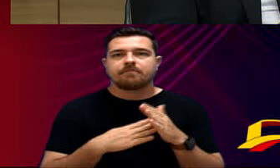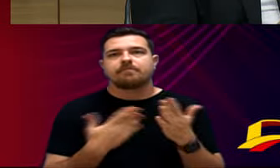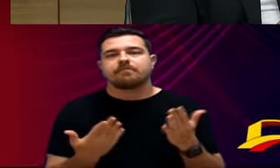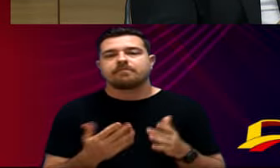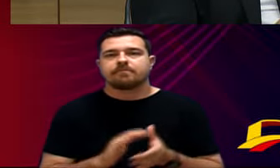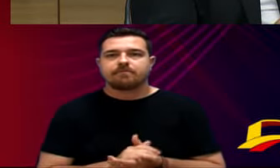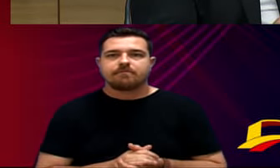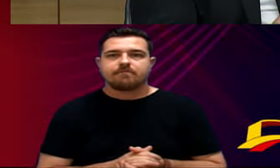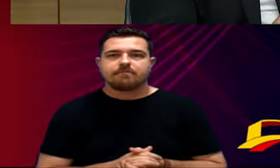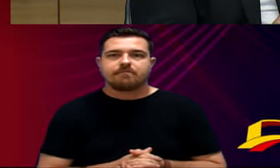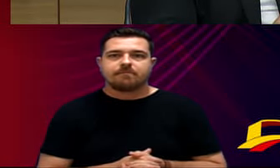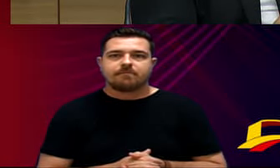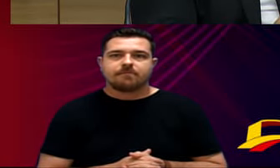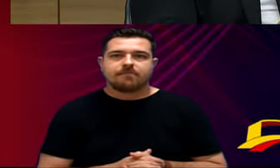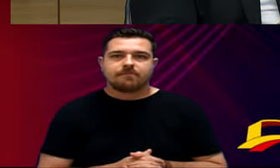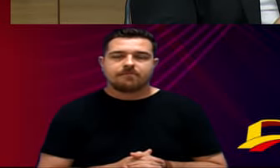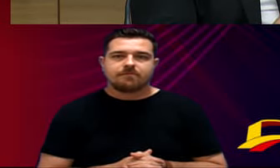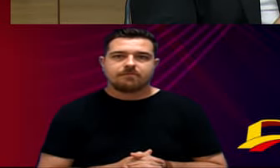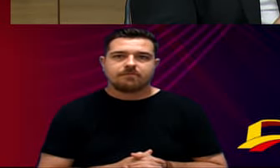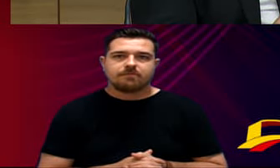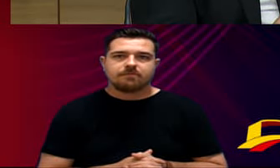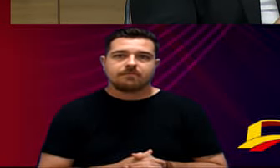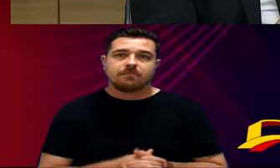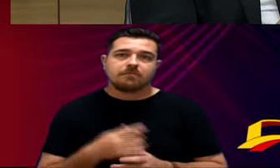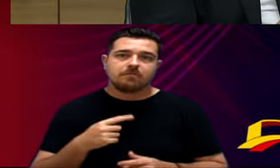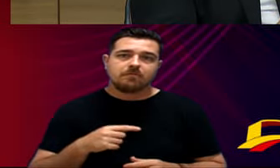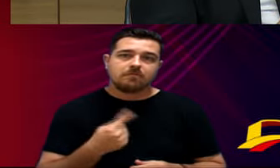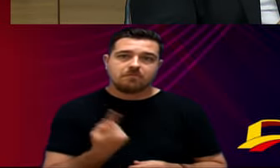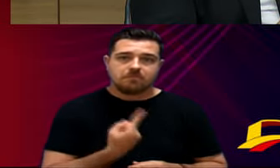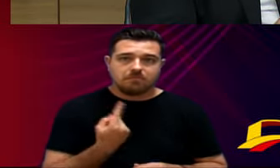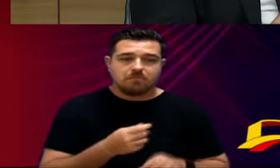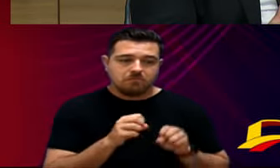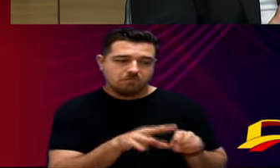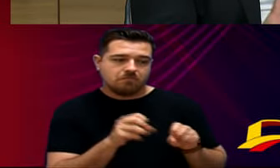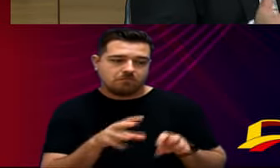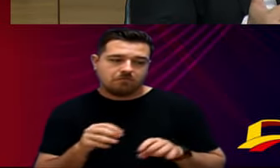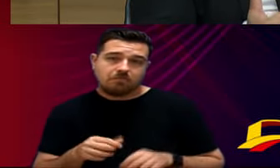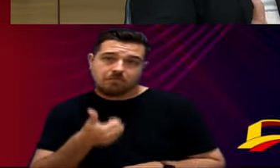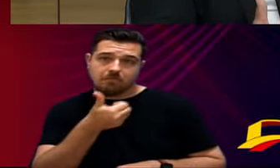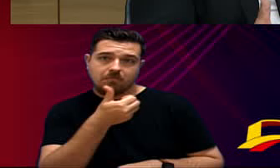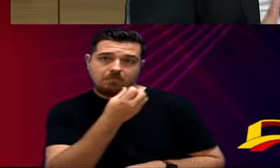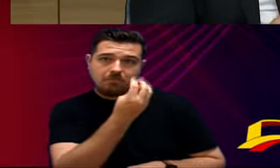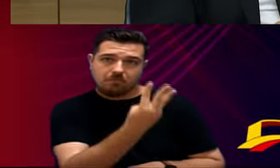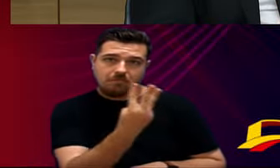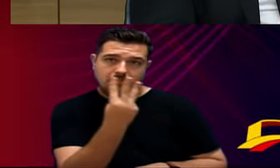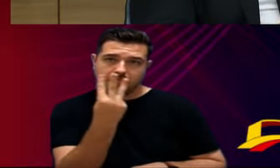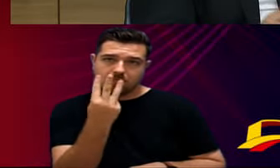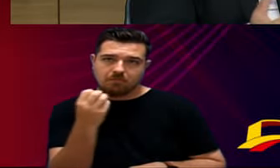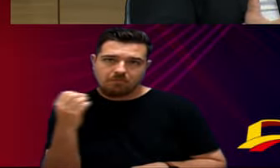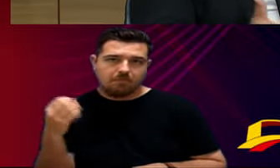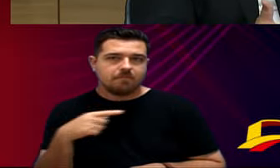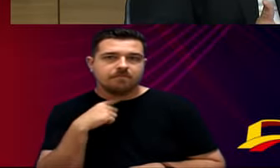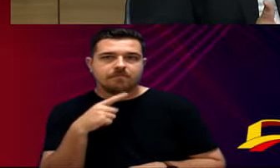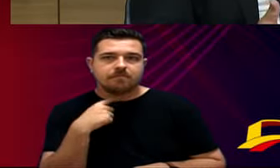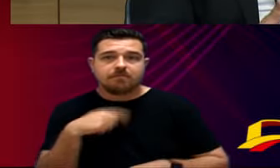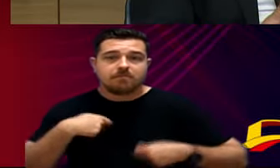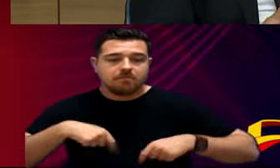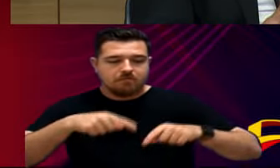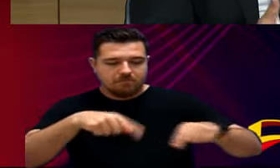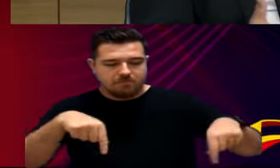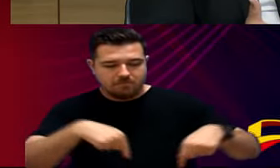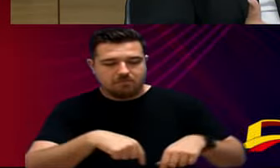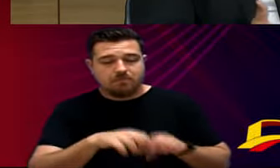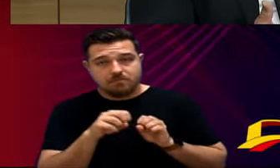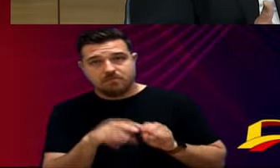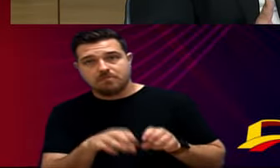questão estrutural né da da nossa capacidade estrutural ali propiciar instrução local para que eles possam fazer